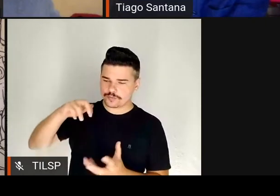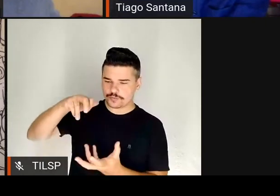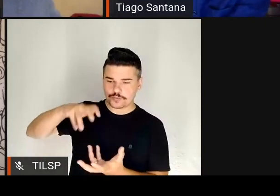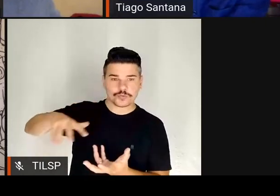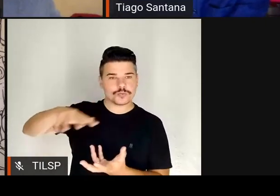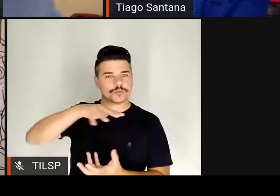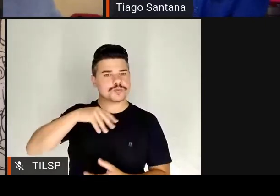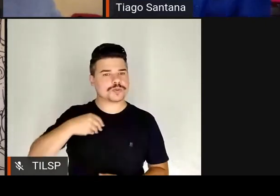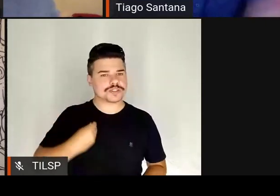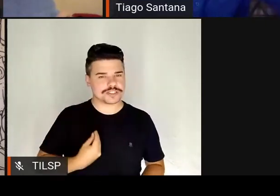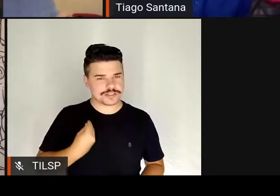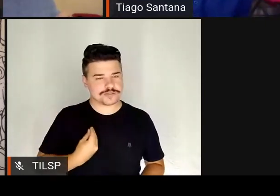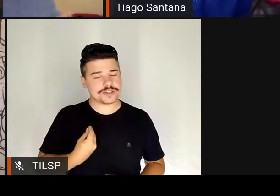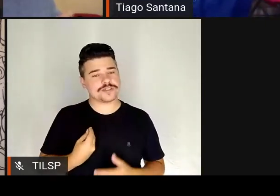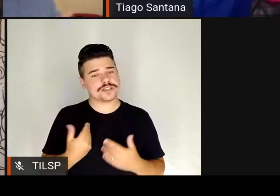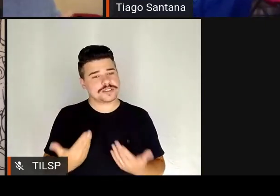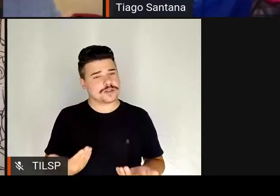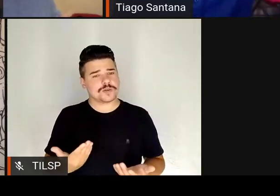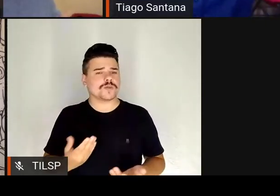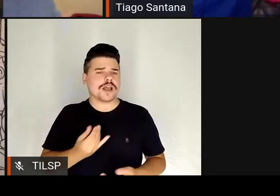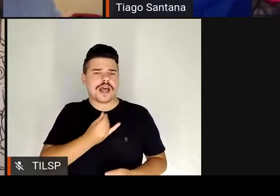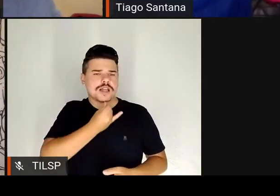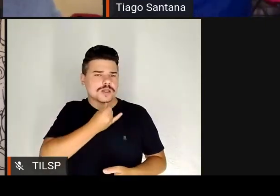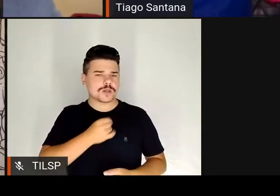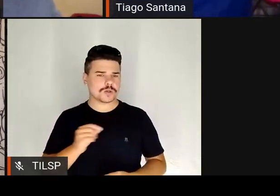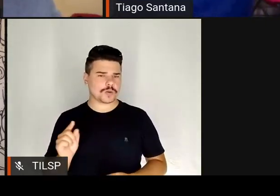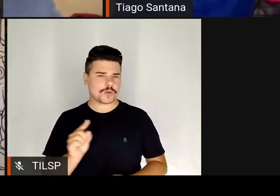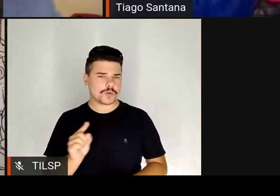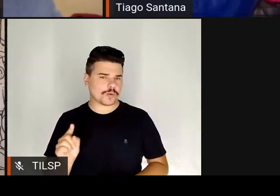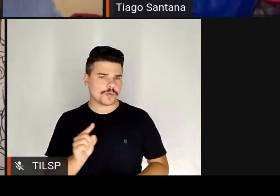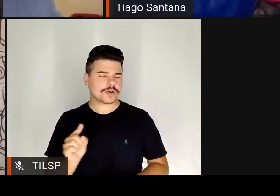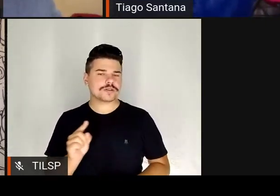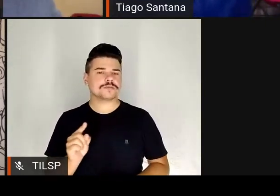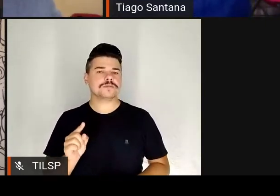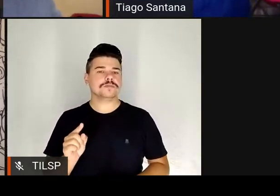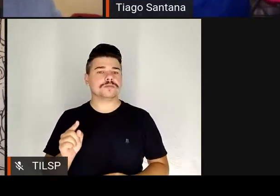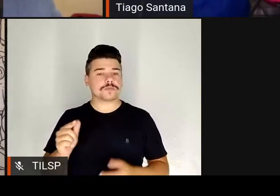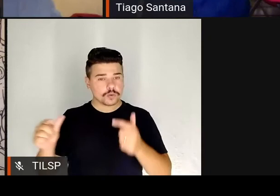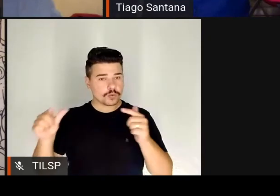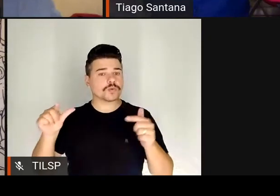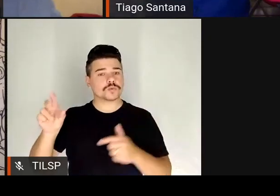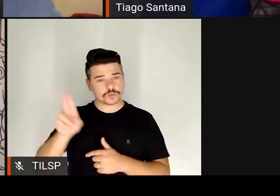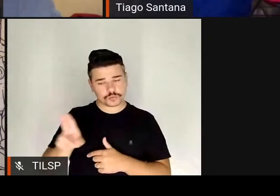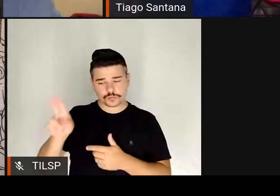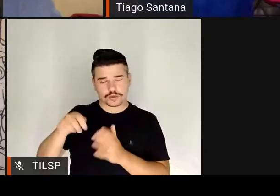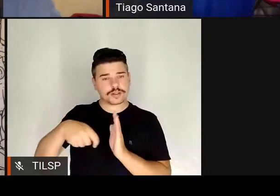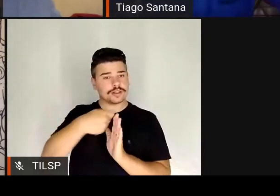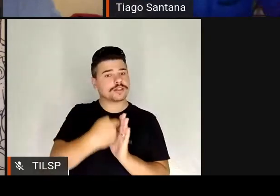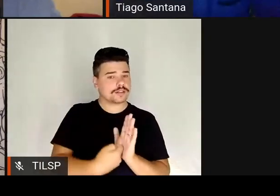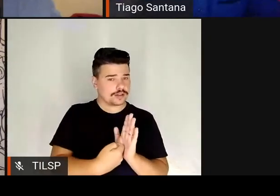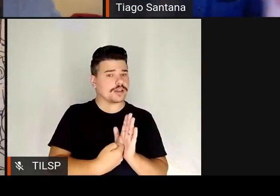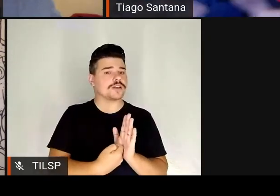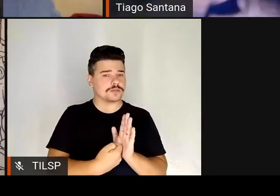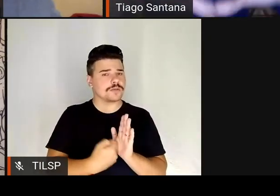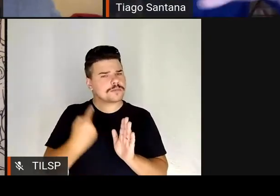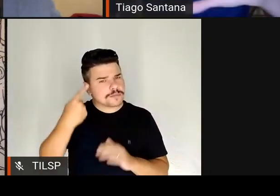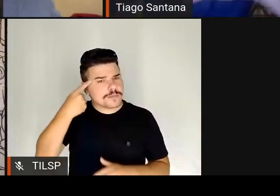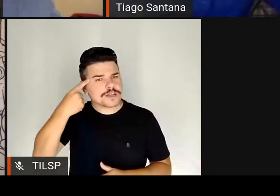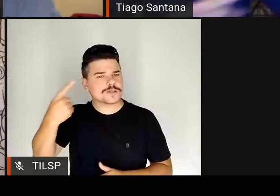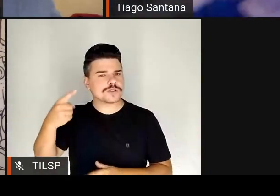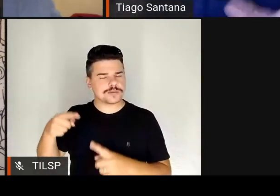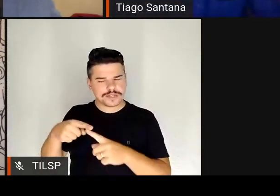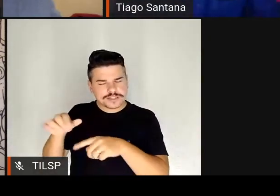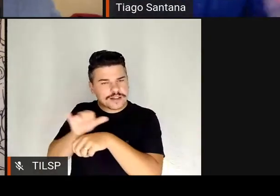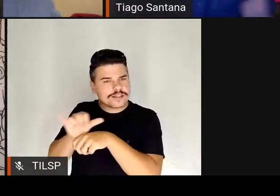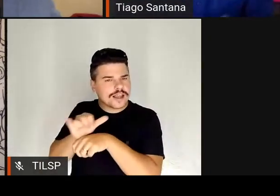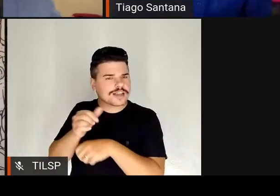Então, não é à toa que o Luciano usou também o texto, né? Pensou também na estética